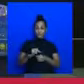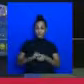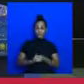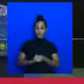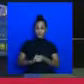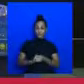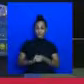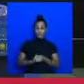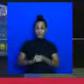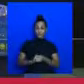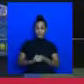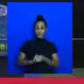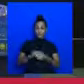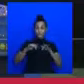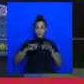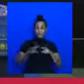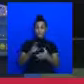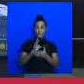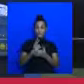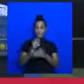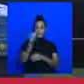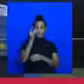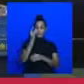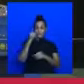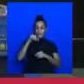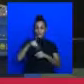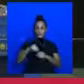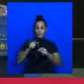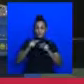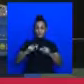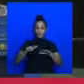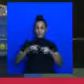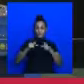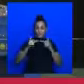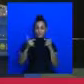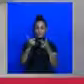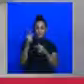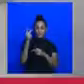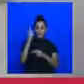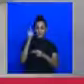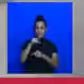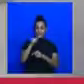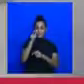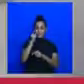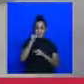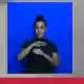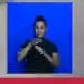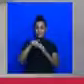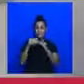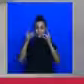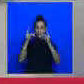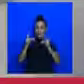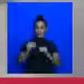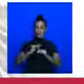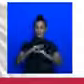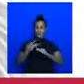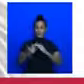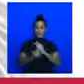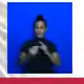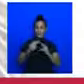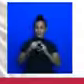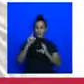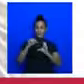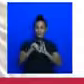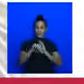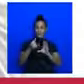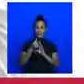2618. A nossa transmissão segue ao vivo, direto do Espaço da Sorte em São Paulo. Você conferindo cada detalhe por meio dos perfis da